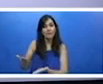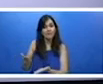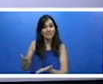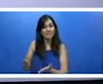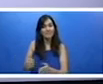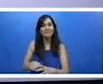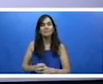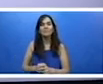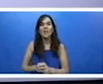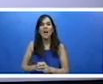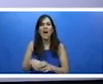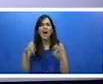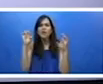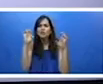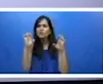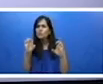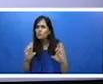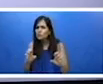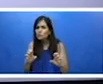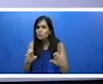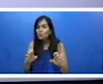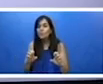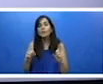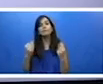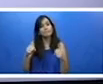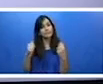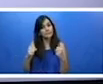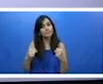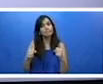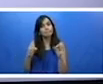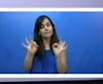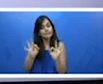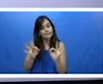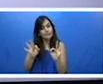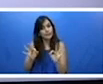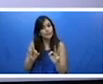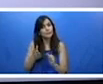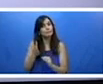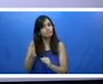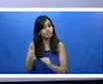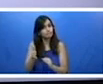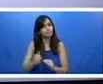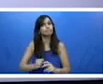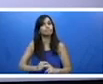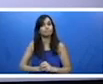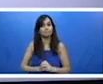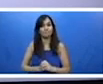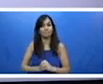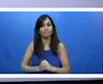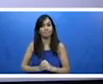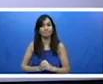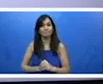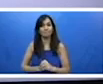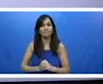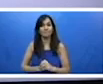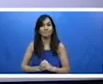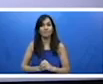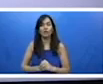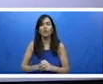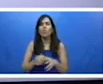a estrutura em geral é previamente definida anteriormente e a